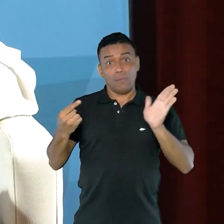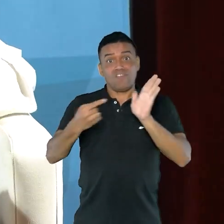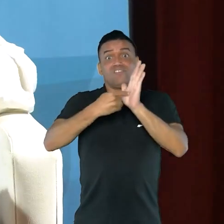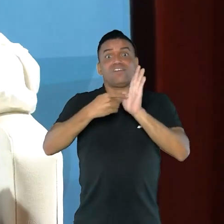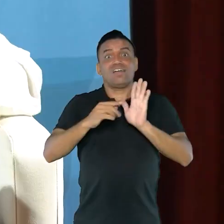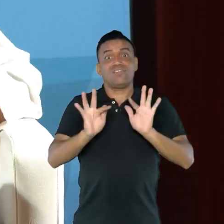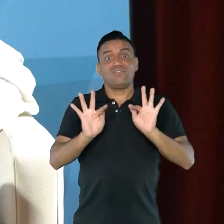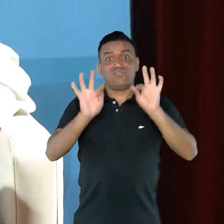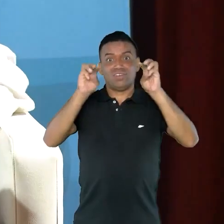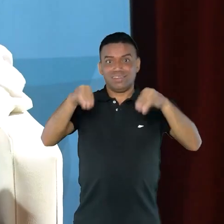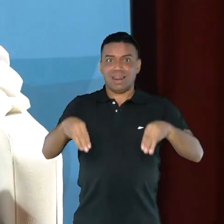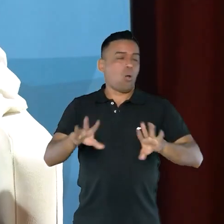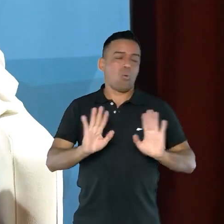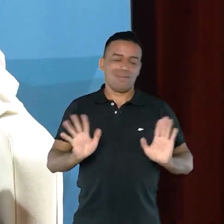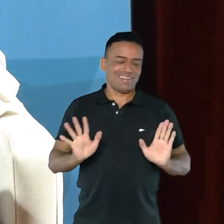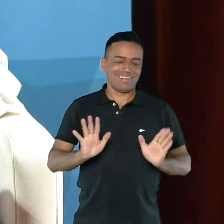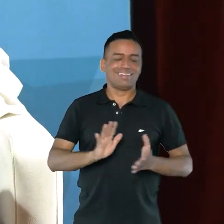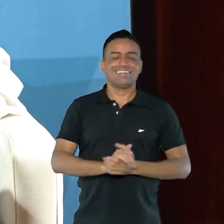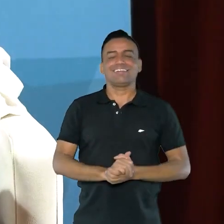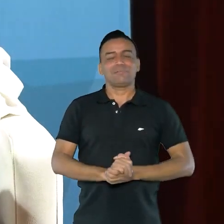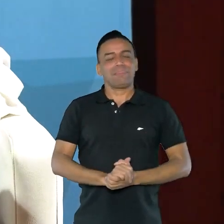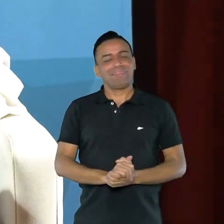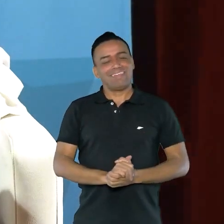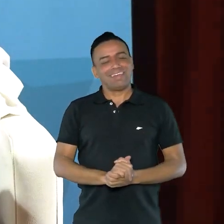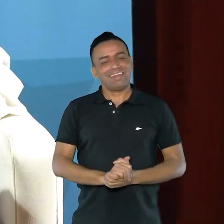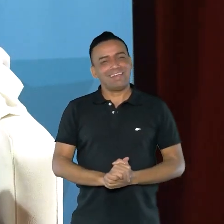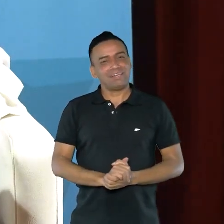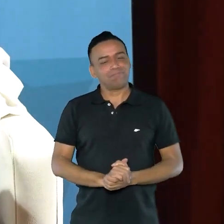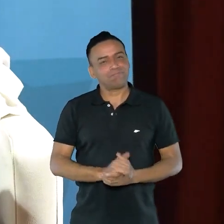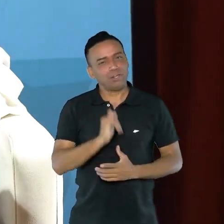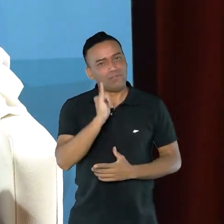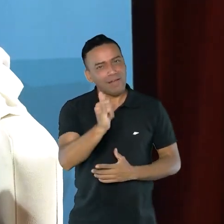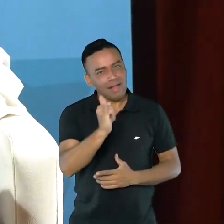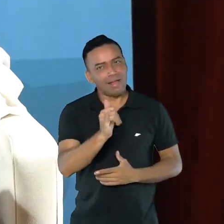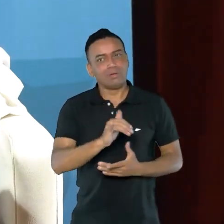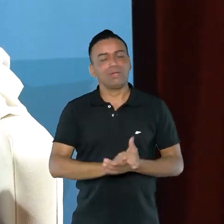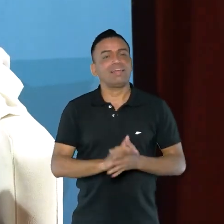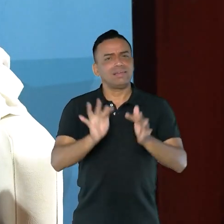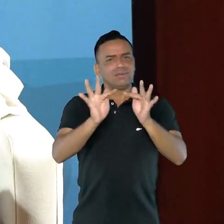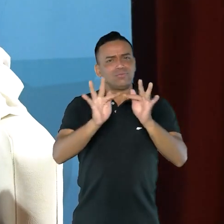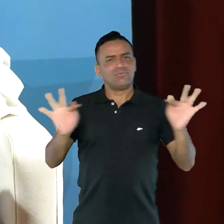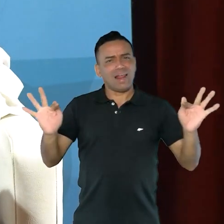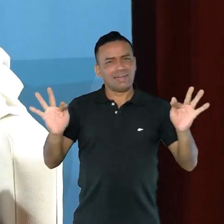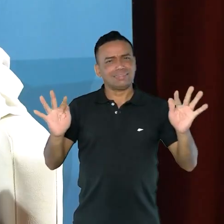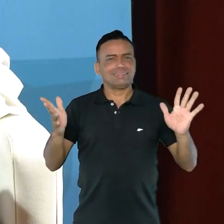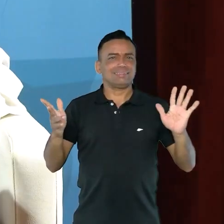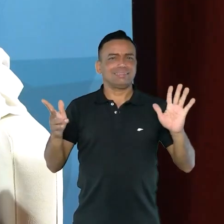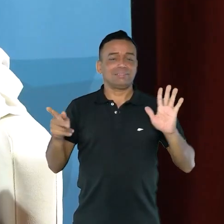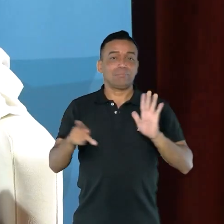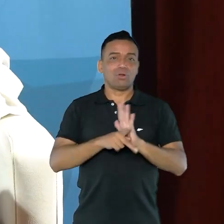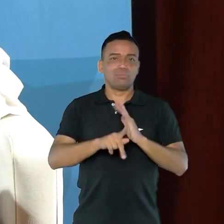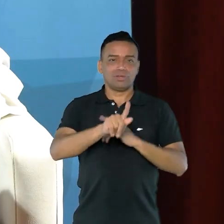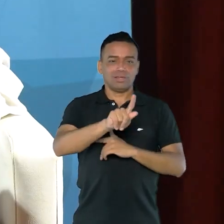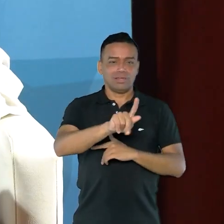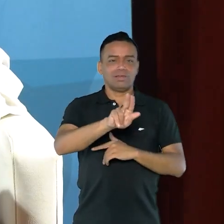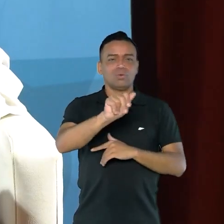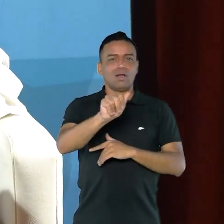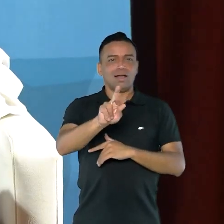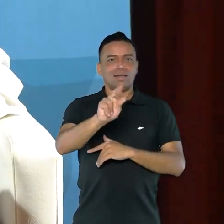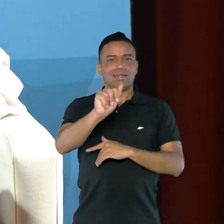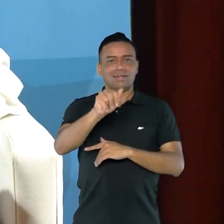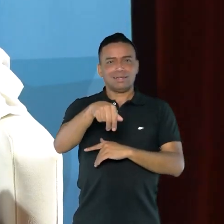finalizar, sem ponto final aqui, o nosso encontro, com uma frase